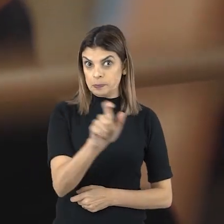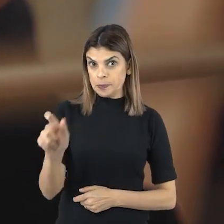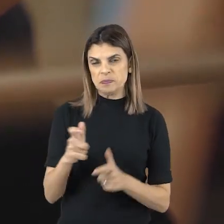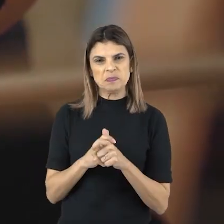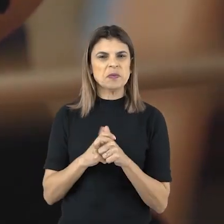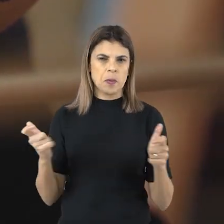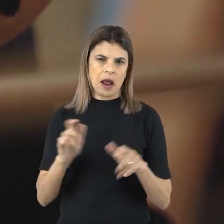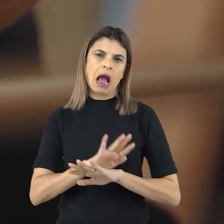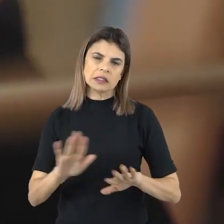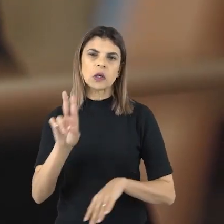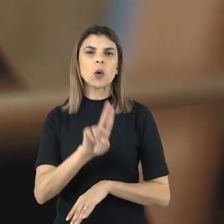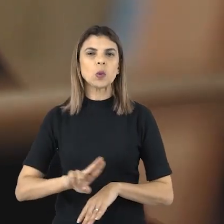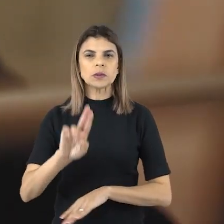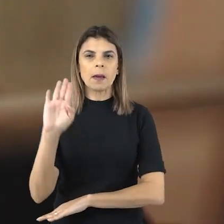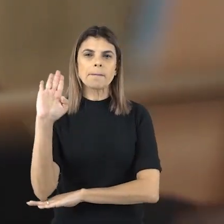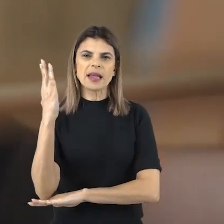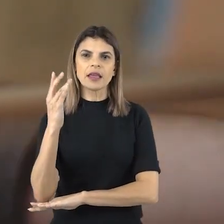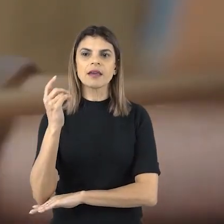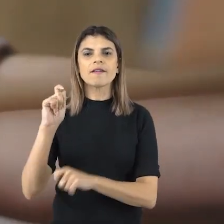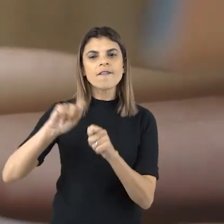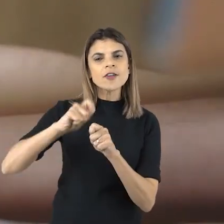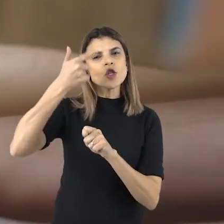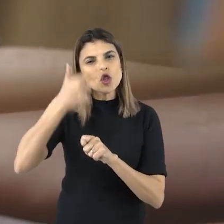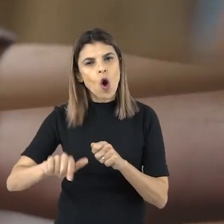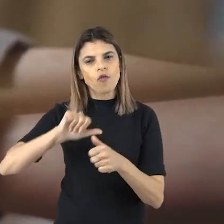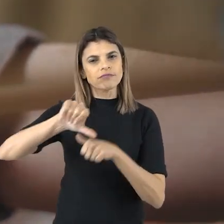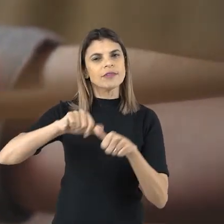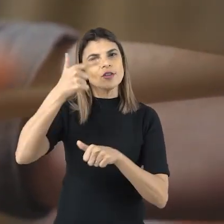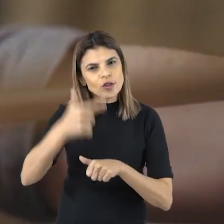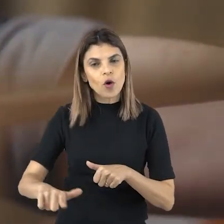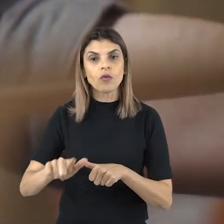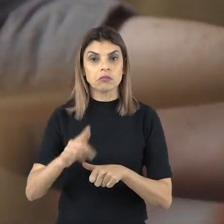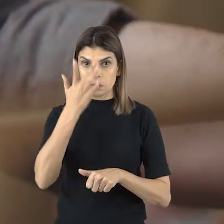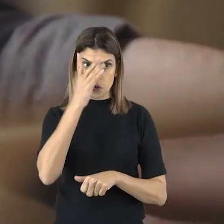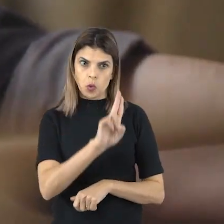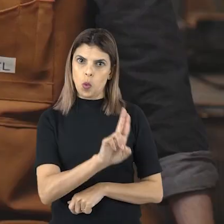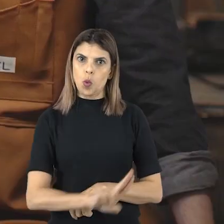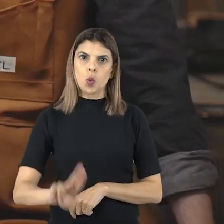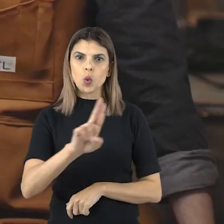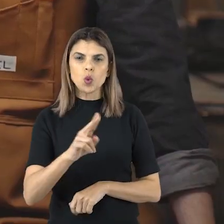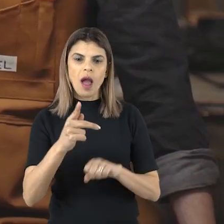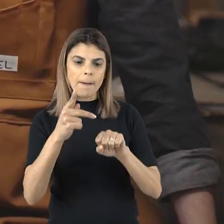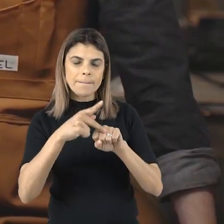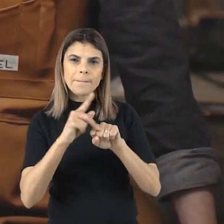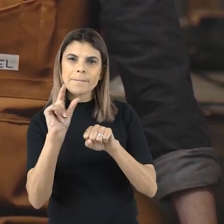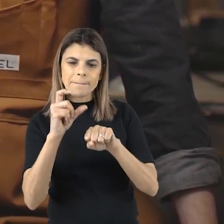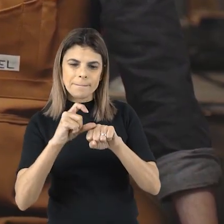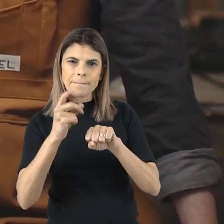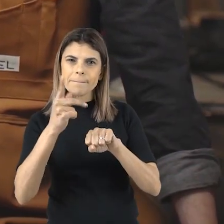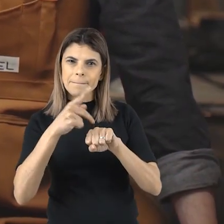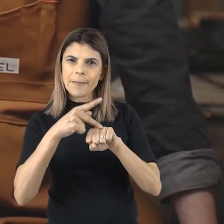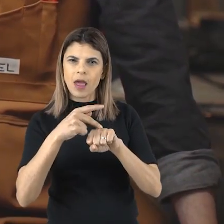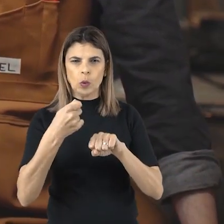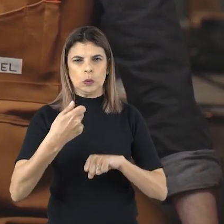Muita gente tem usado madeira reaproveitada de demolição. O que ninguém usa são pregos velhos,